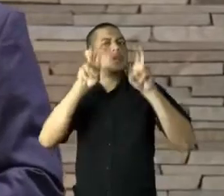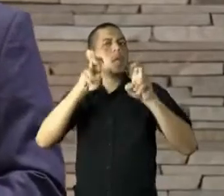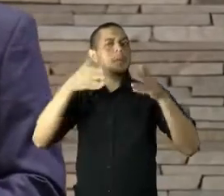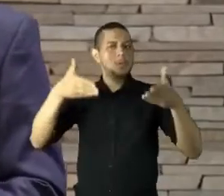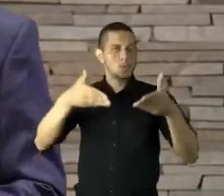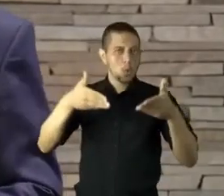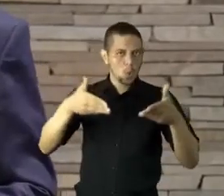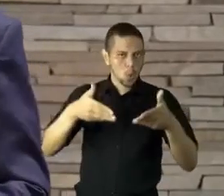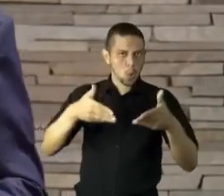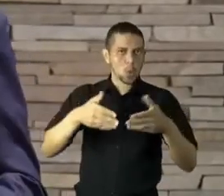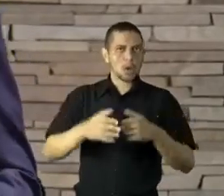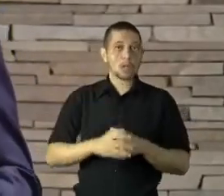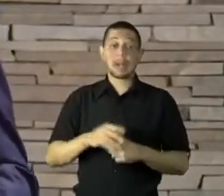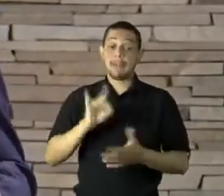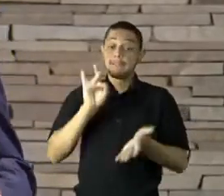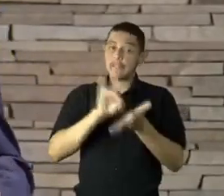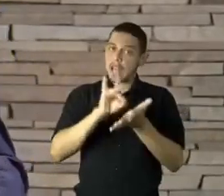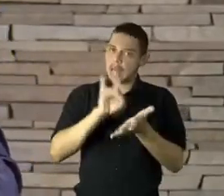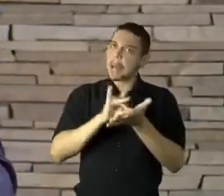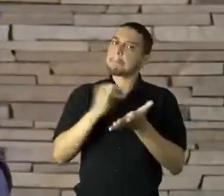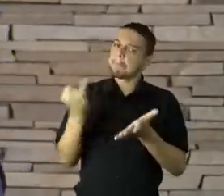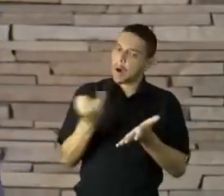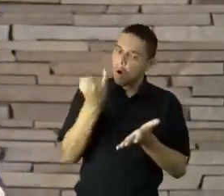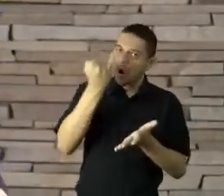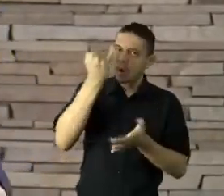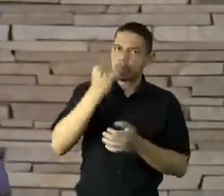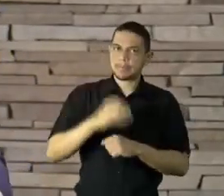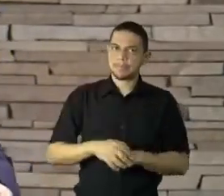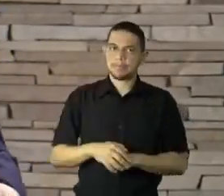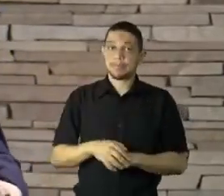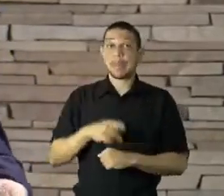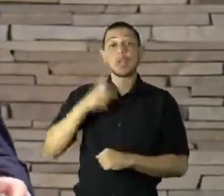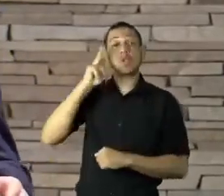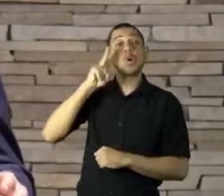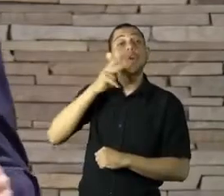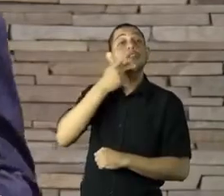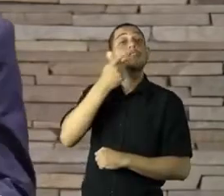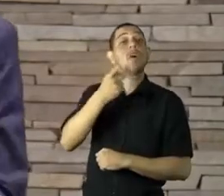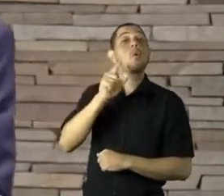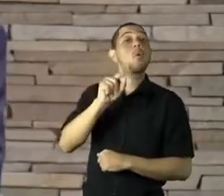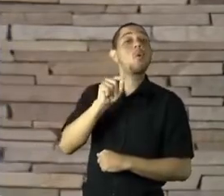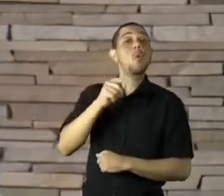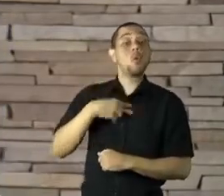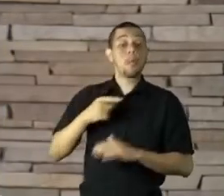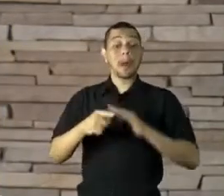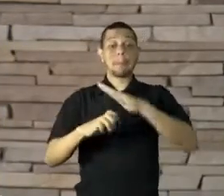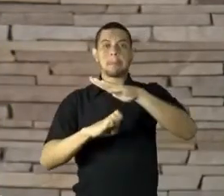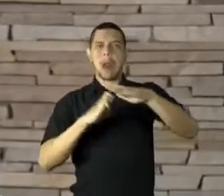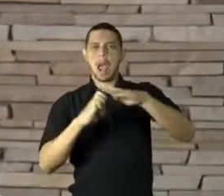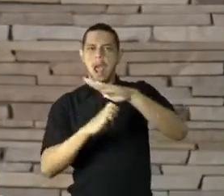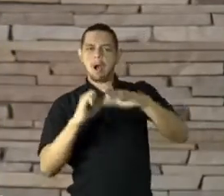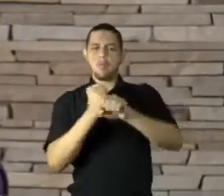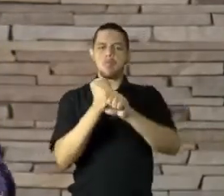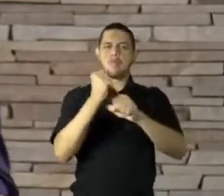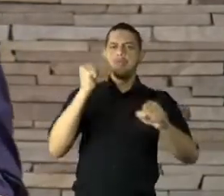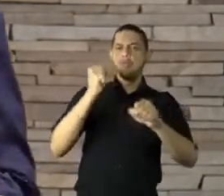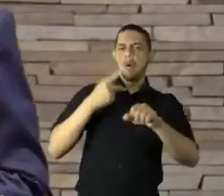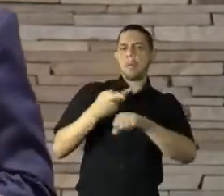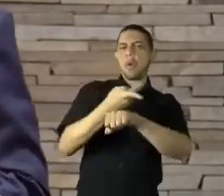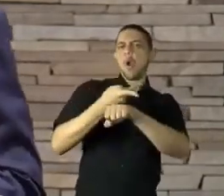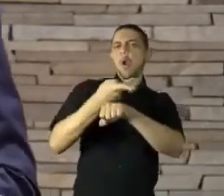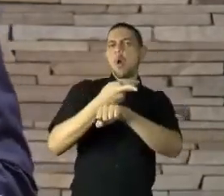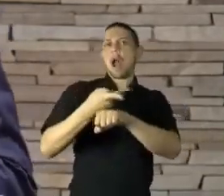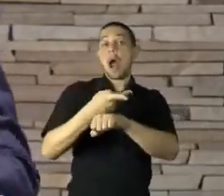desta noite a verdade imposta diz que uma grande empresa multinacional procurava um novo diretor de